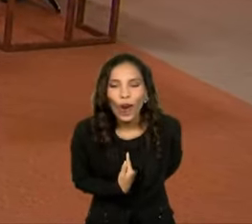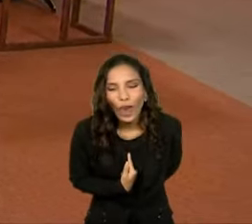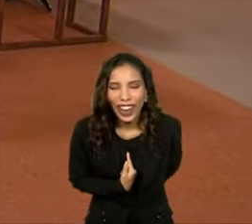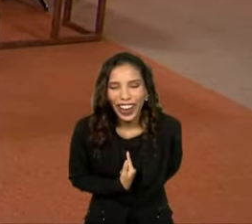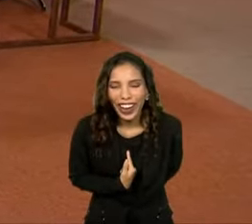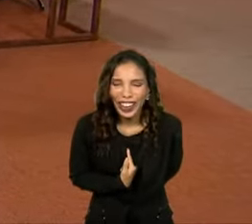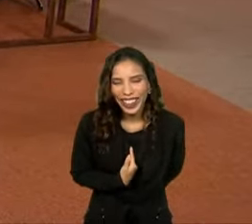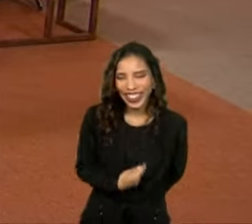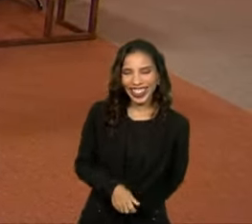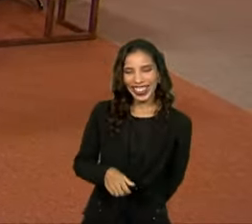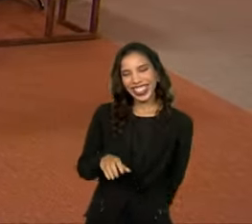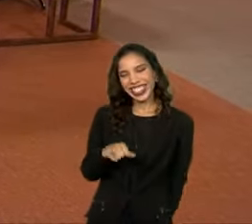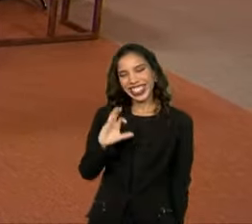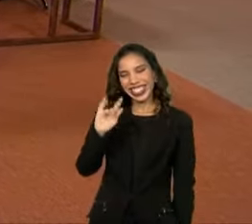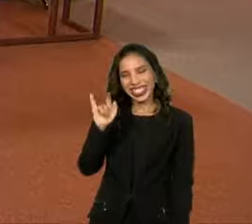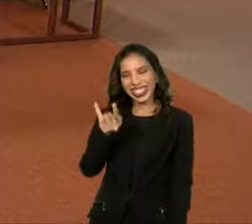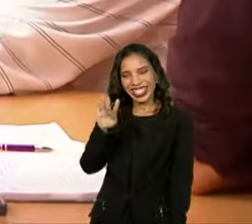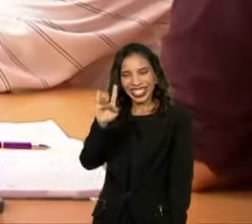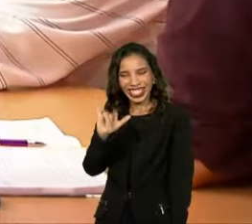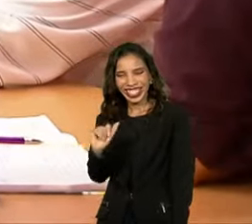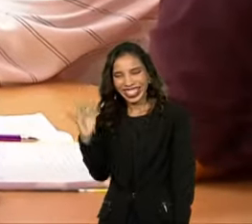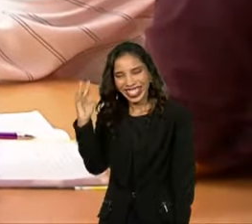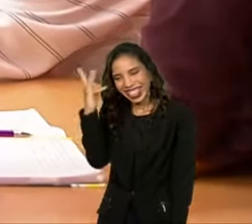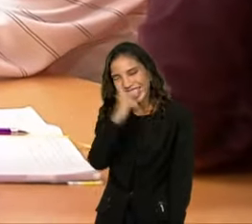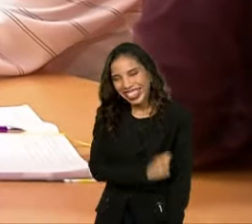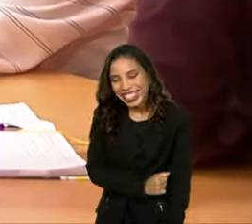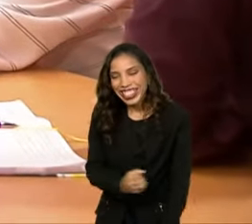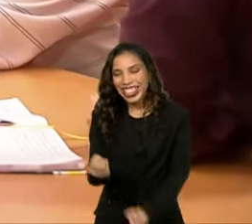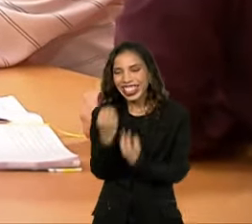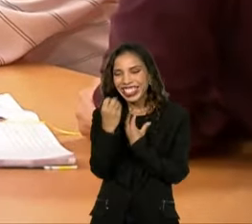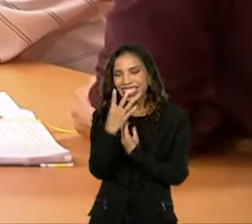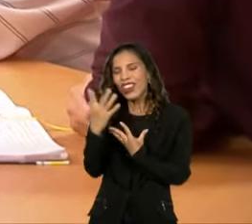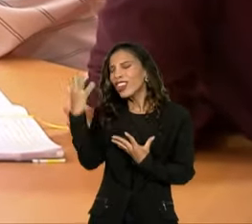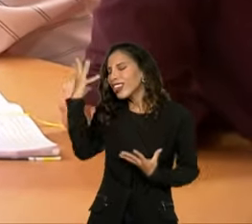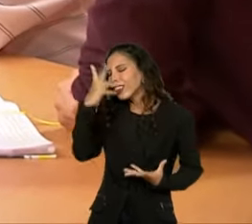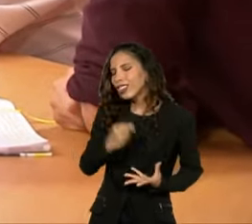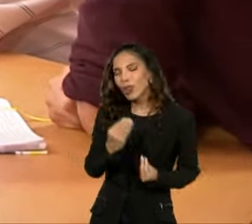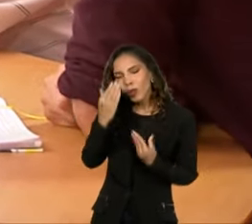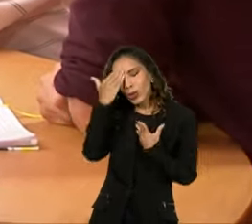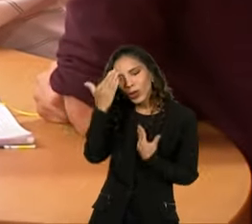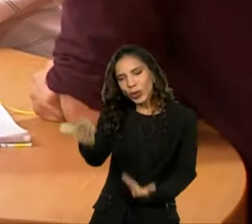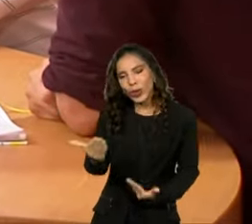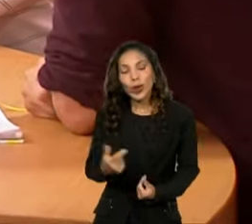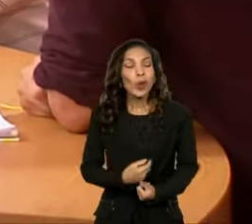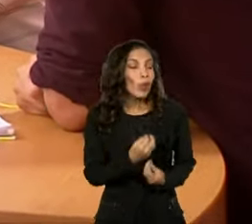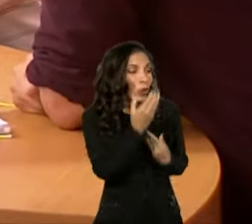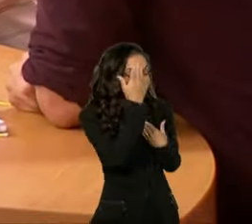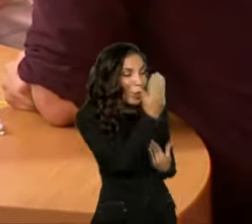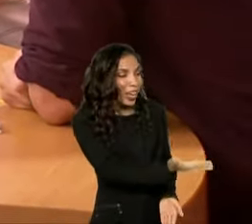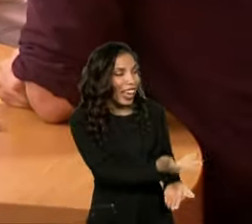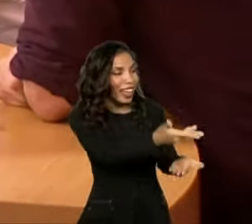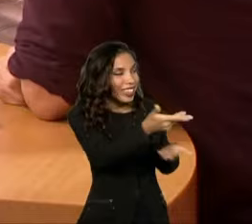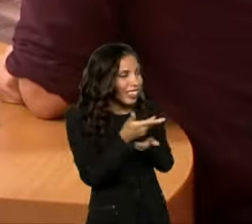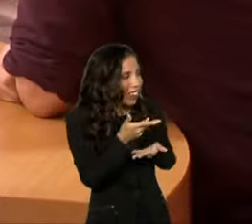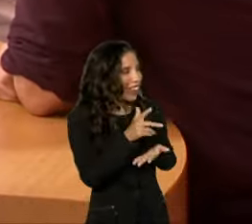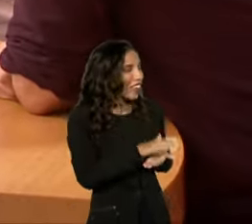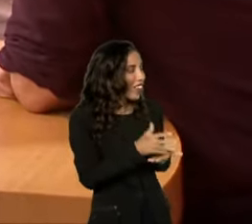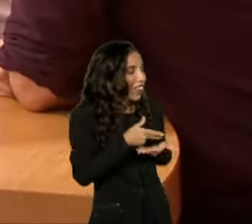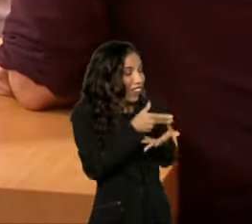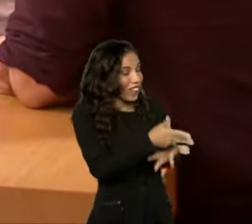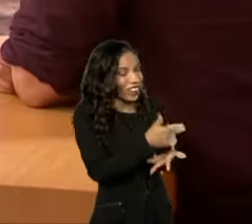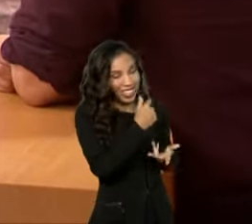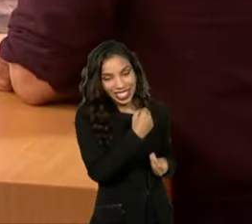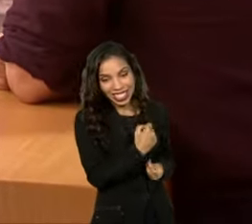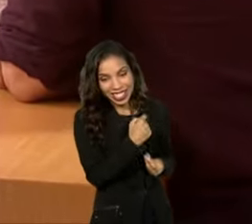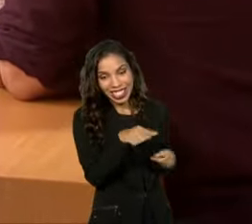Minha cintia linda, obrigada pelos ensinamentos, obrigada. Imagina. Por você, linda, muito obrigada. Obrigada pelo convite, pela abertura de sempre. Obrigada, meu